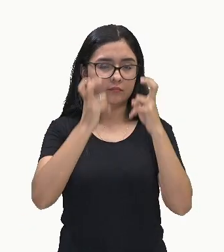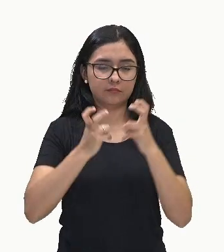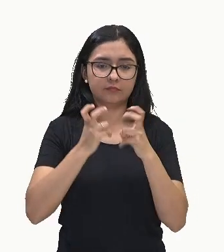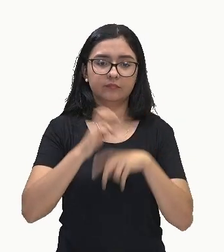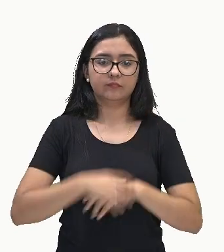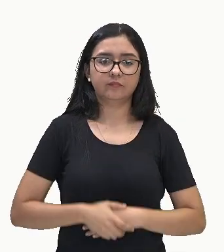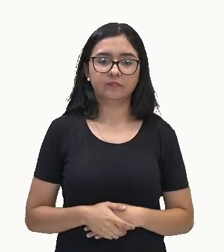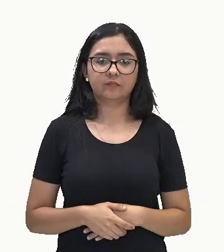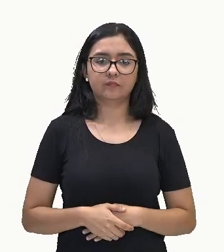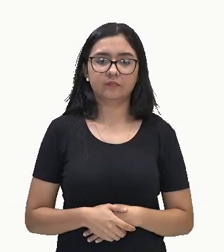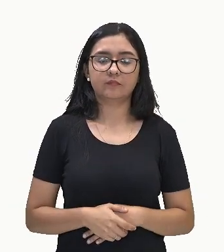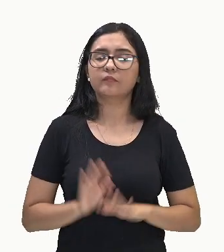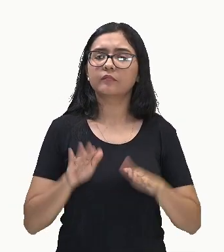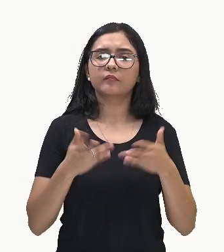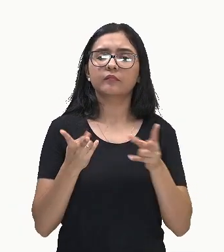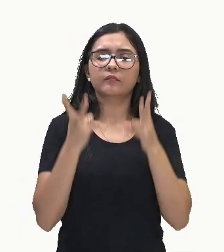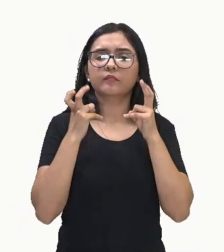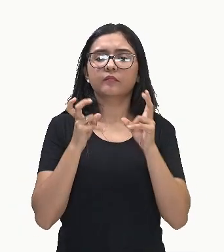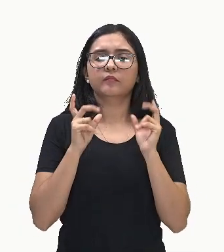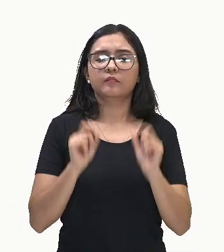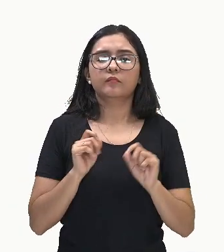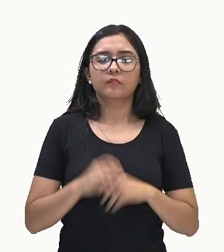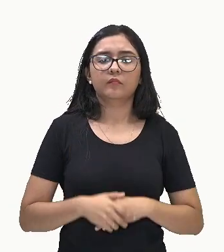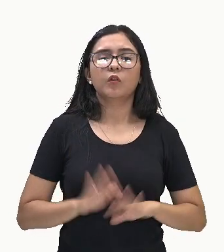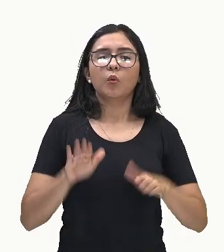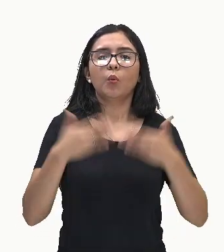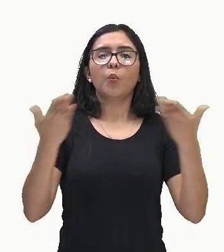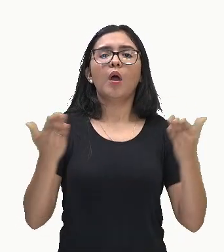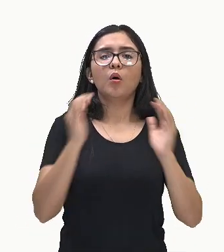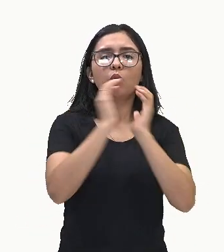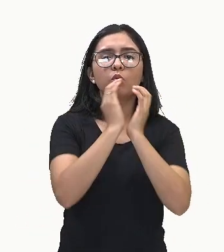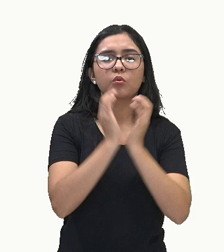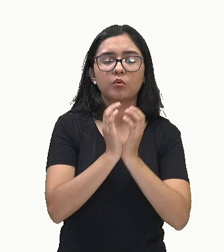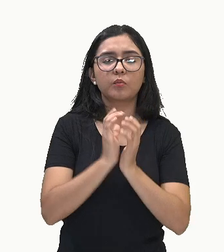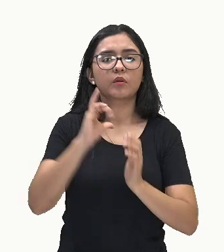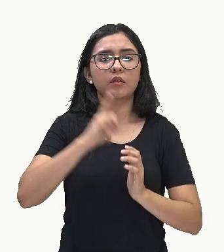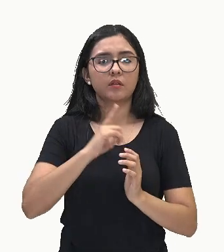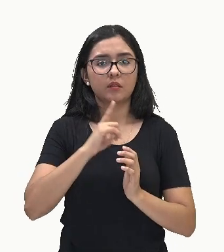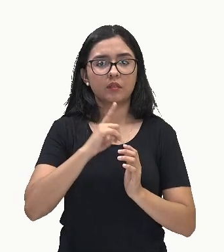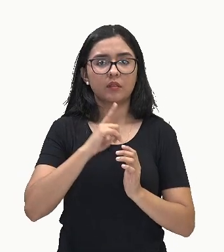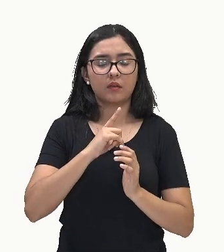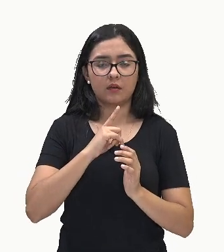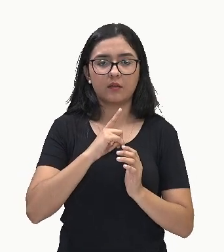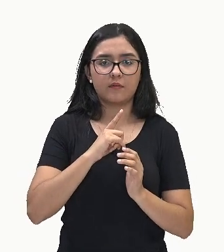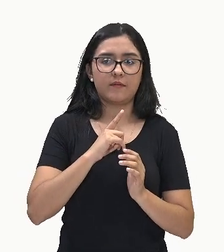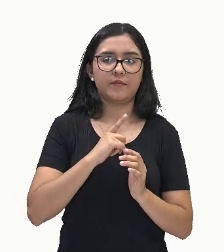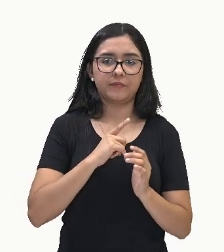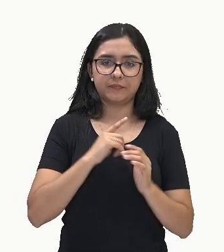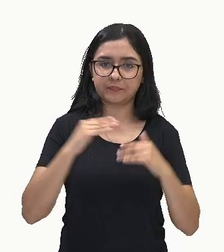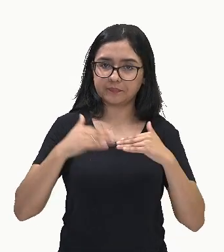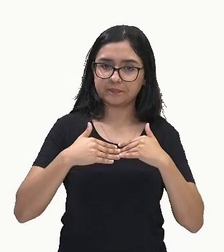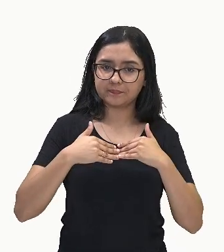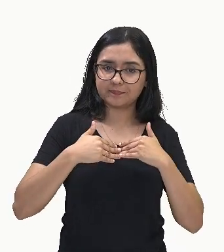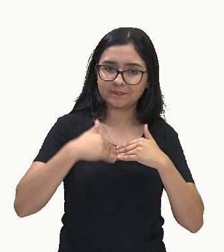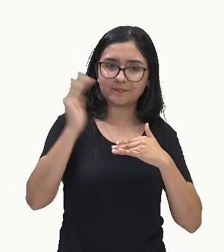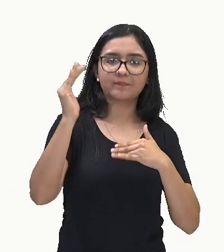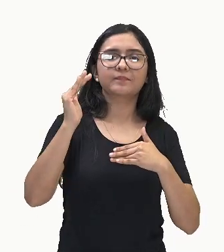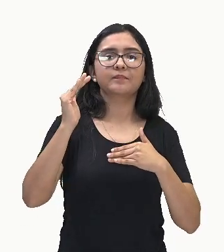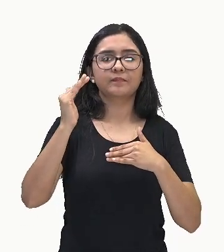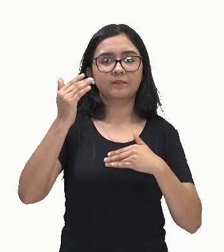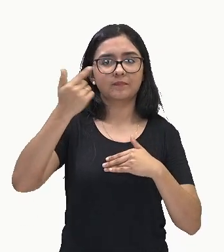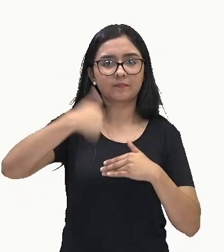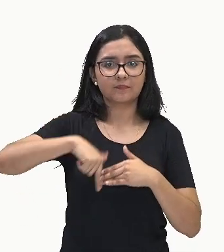torcedores então ó Qual é o time que possui né a maior recorrência né a